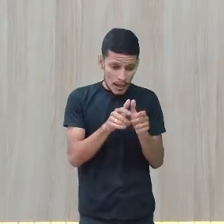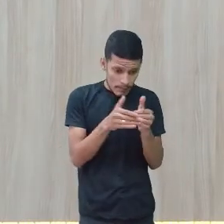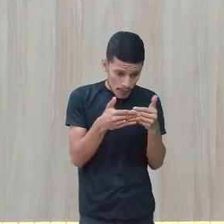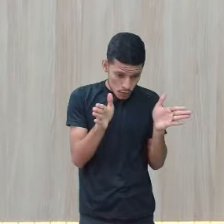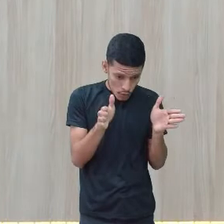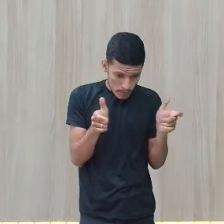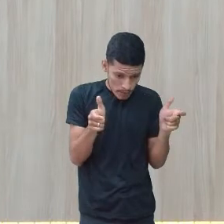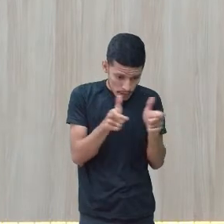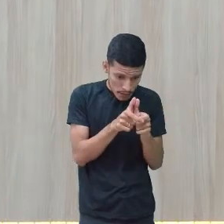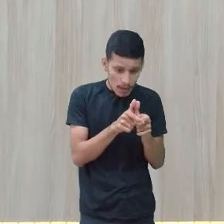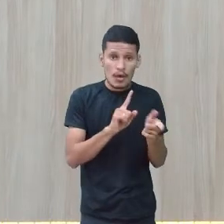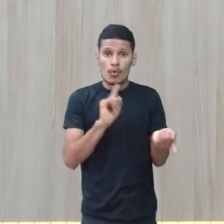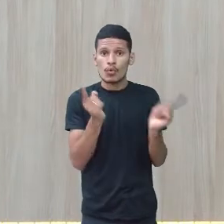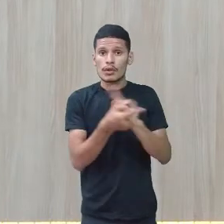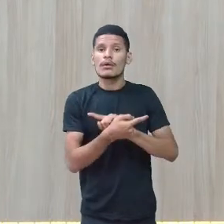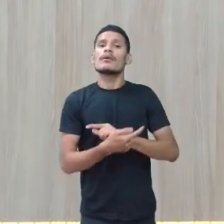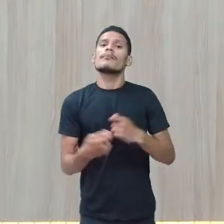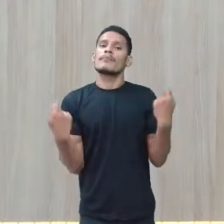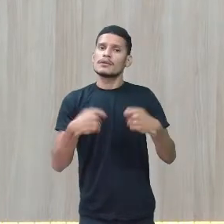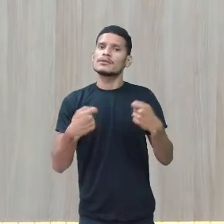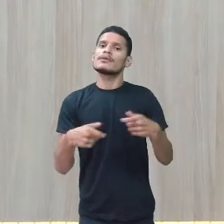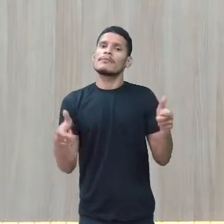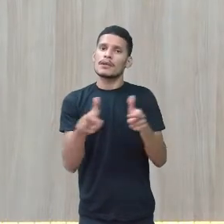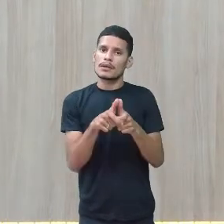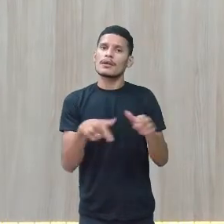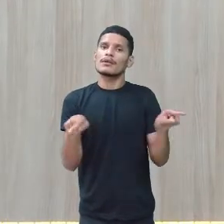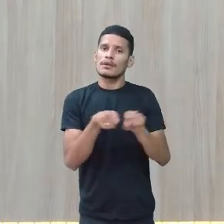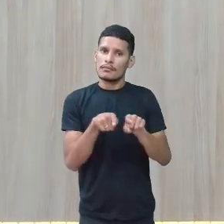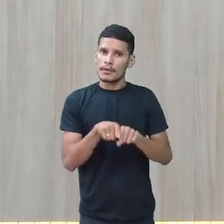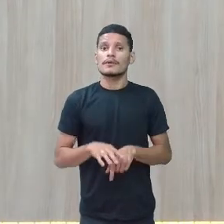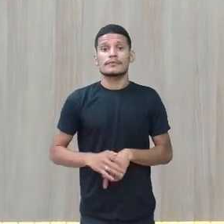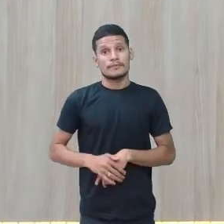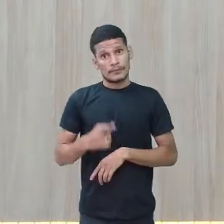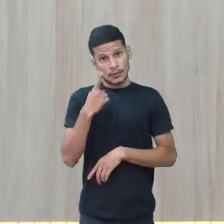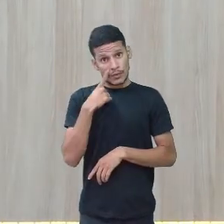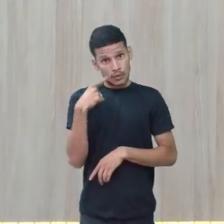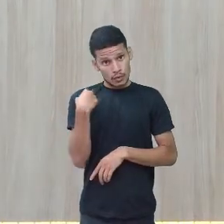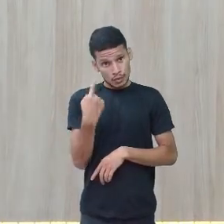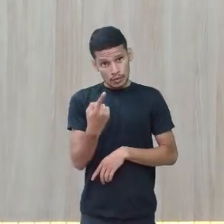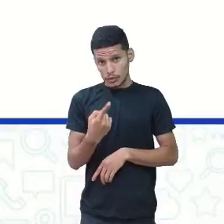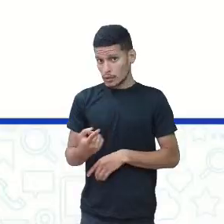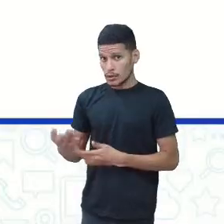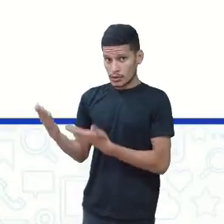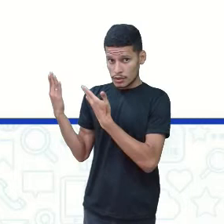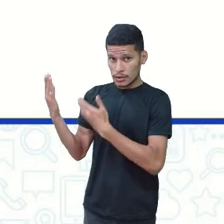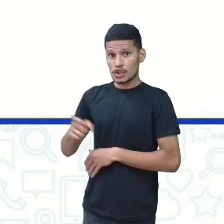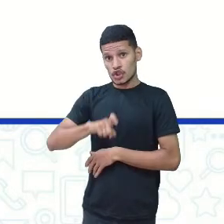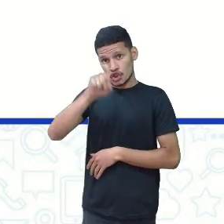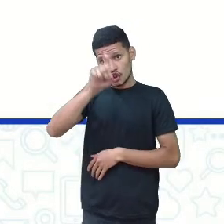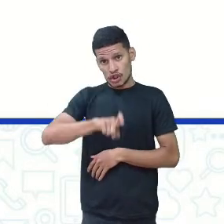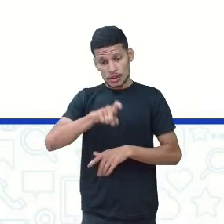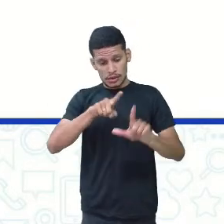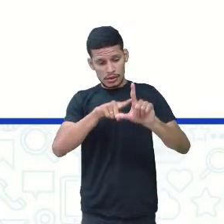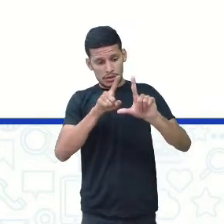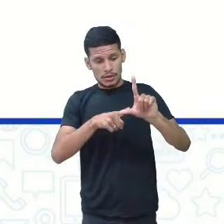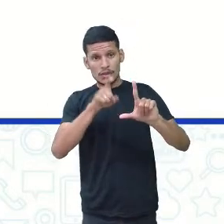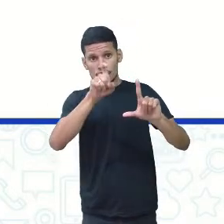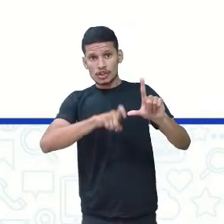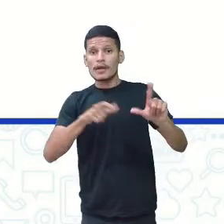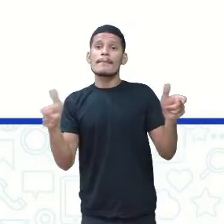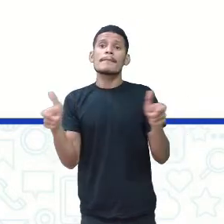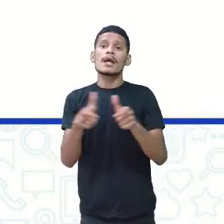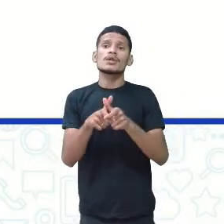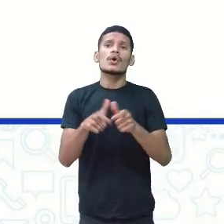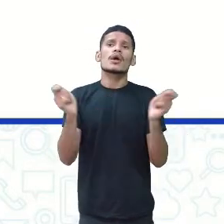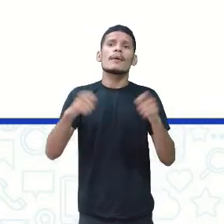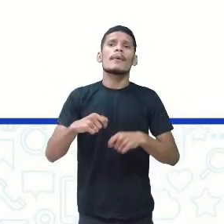lado contrário dele vai ter que ser pequeno. Então, observa, ó, o ângulo X, ele é o menor ângulo desse